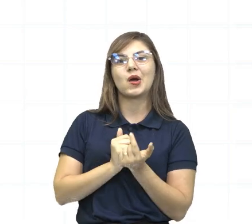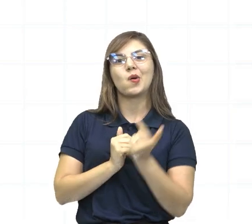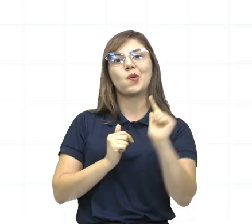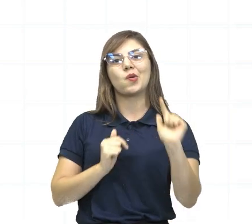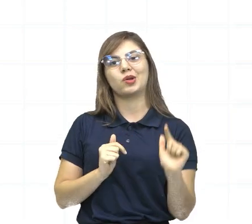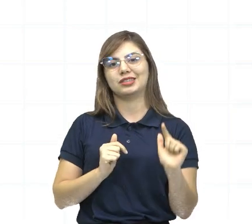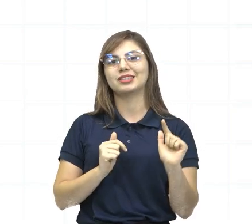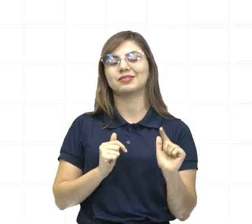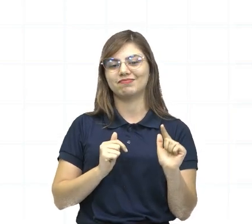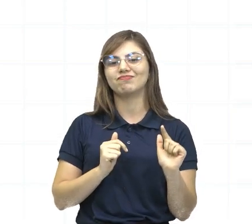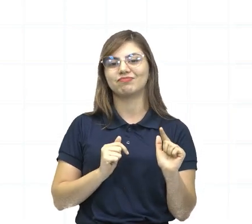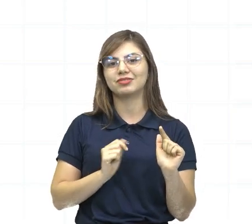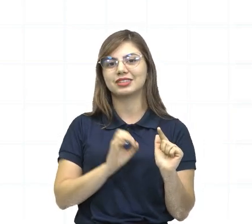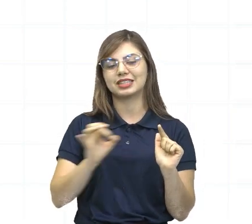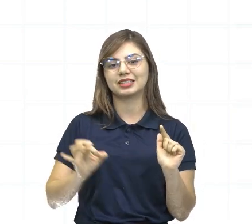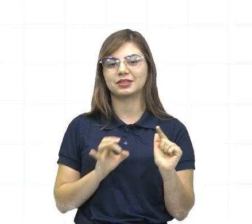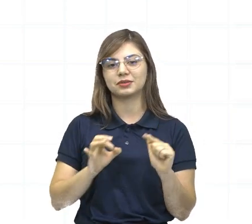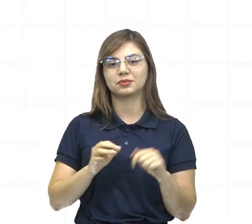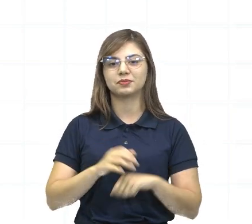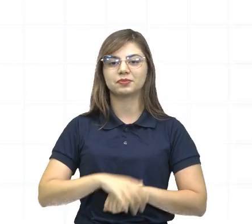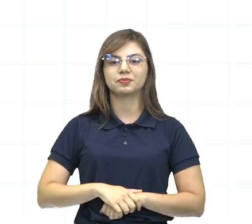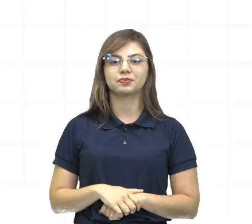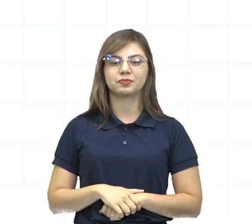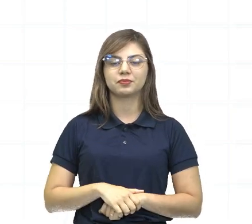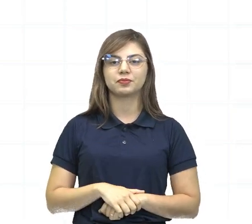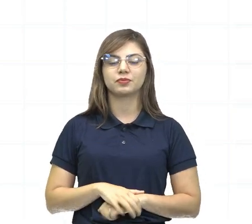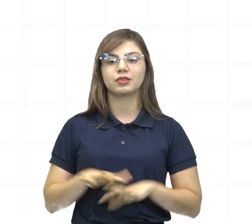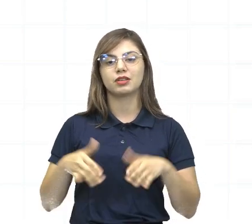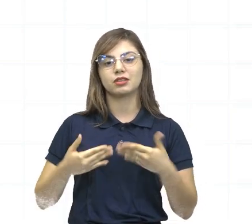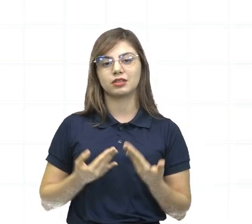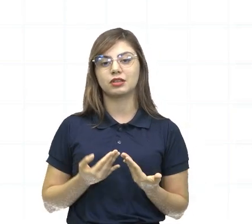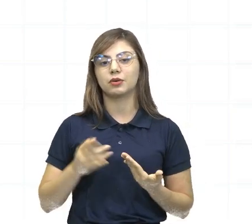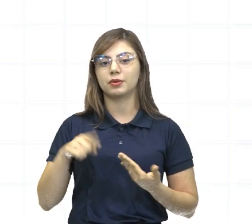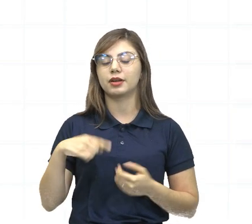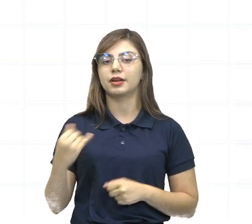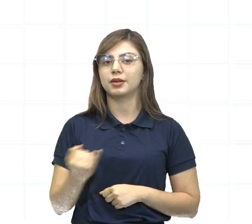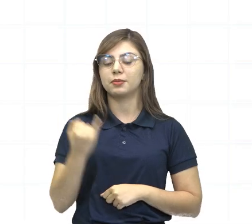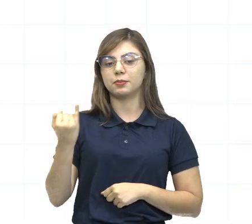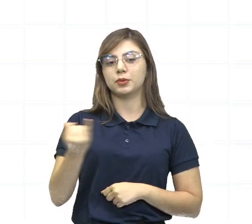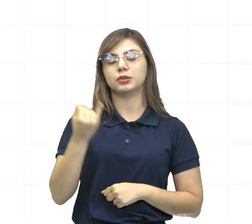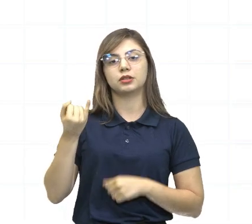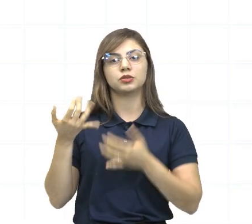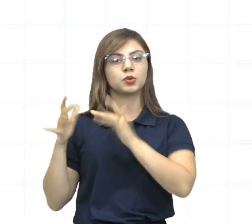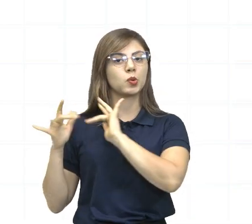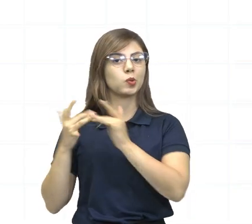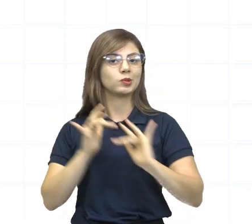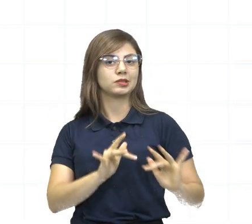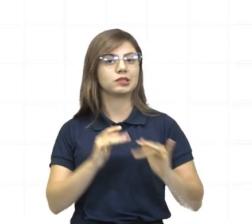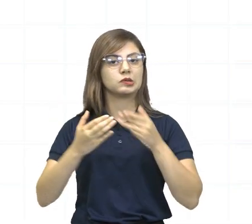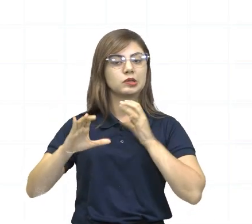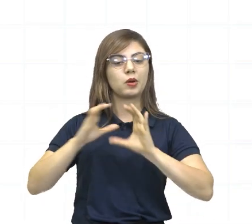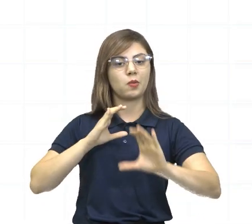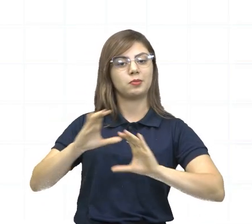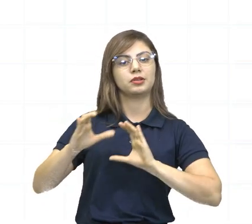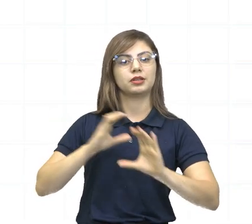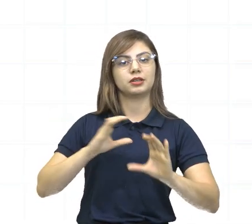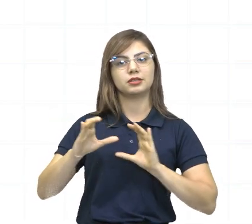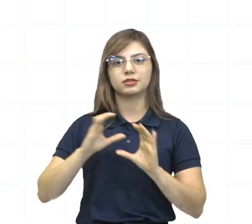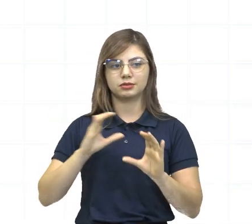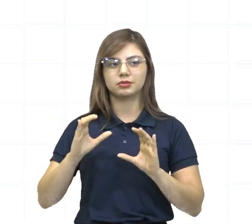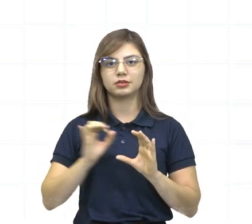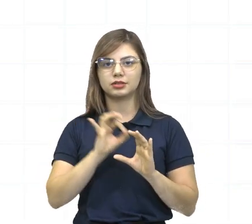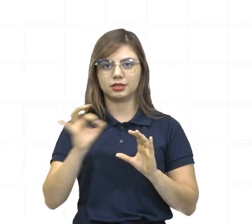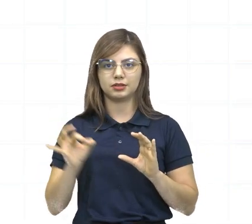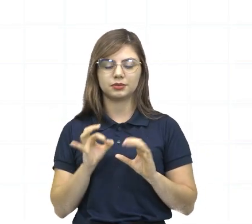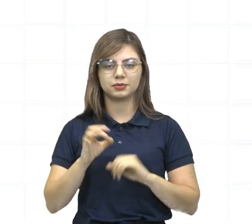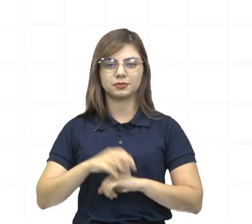tá certo? Então, High Context Culture é muito mais importante o contexto da comunicação do que, de fato, o que está sendo